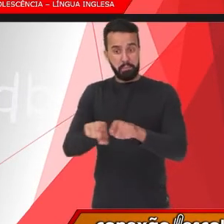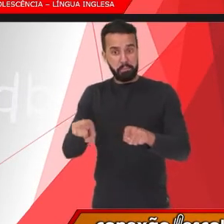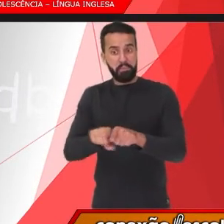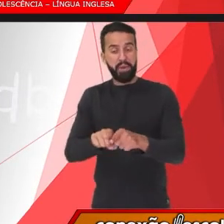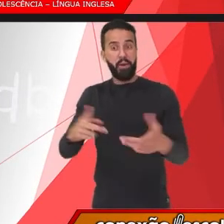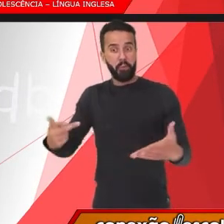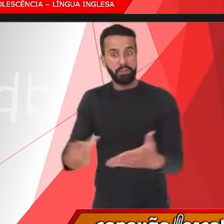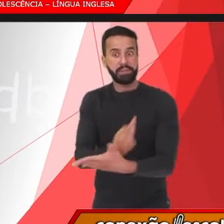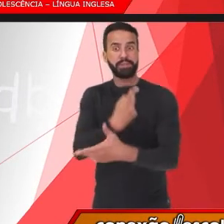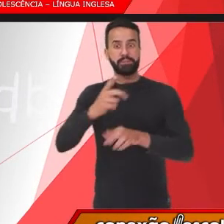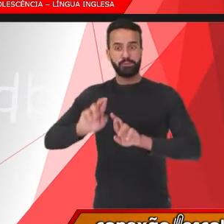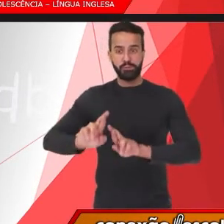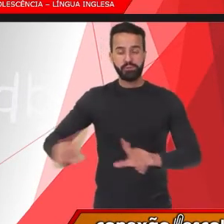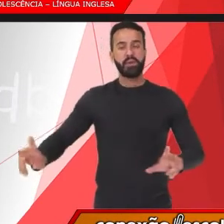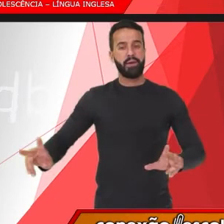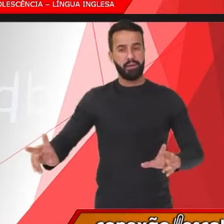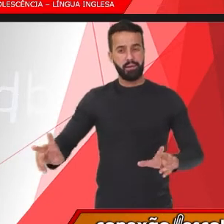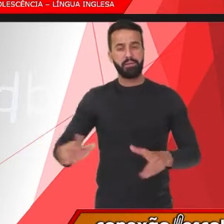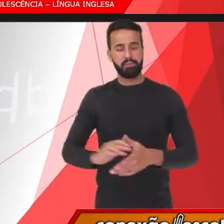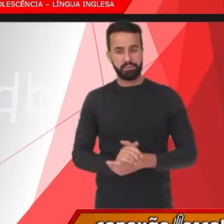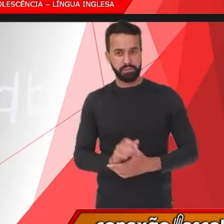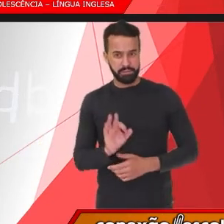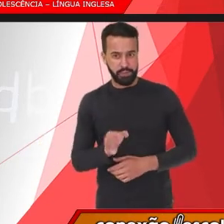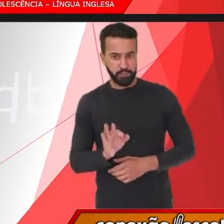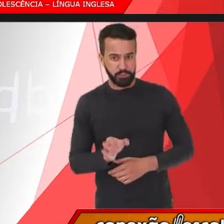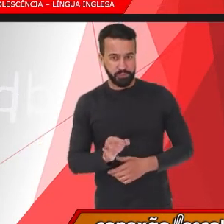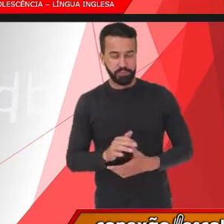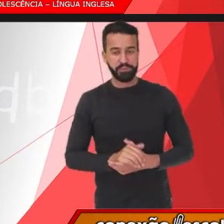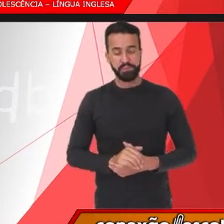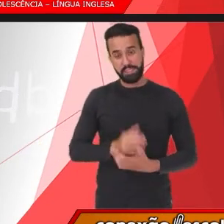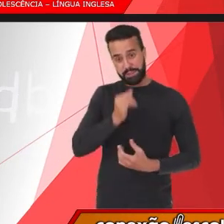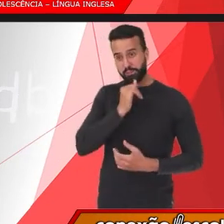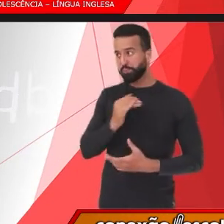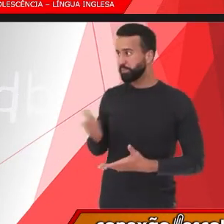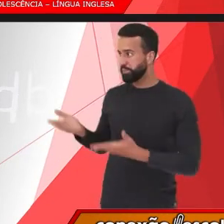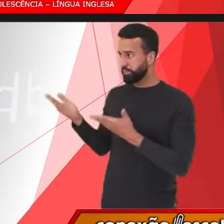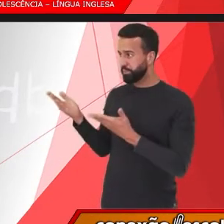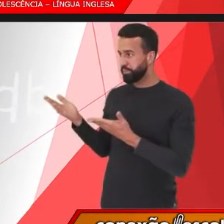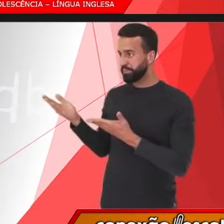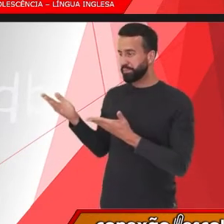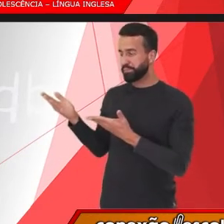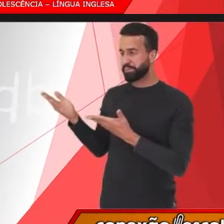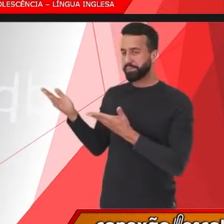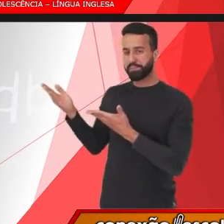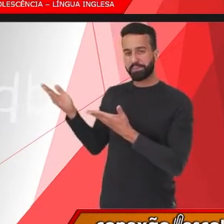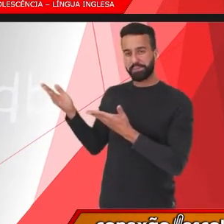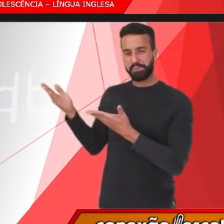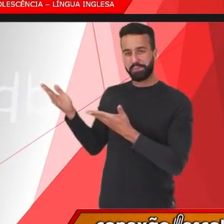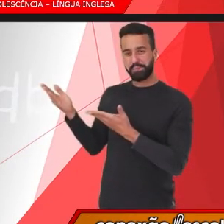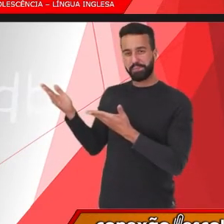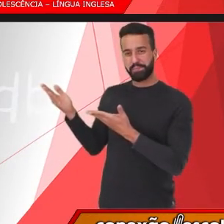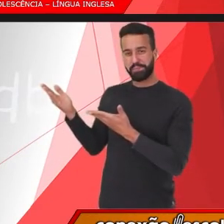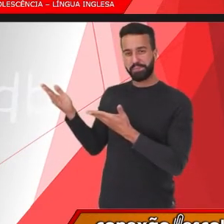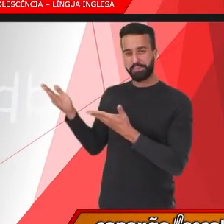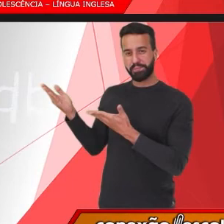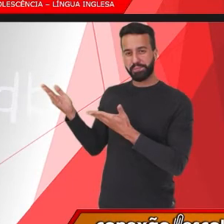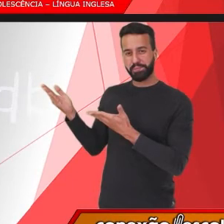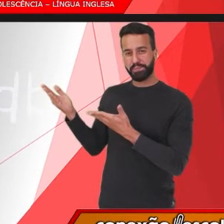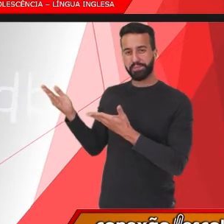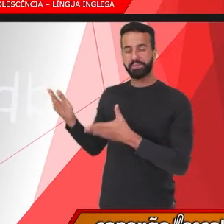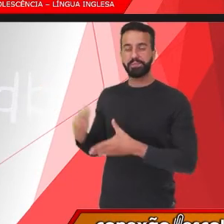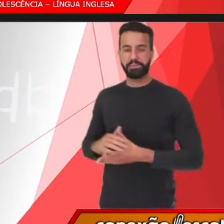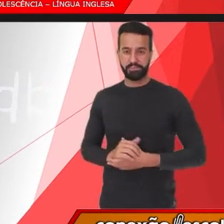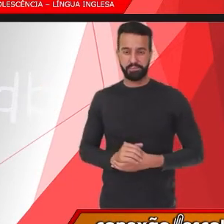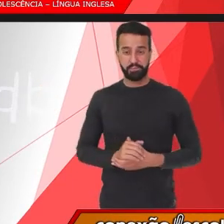sido diferente. Yes? Como esse exemplo. If I had the money, I would travel around